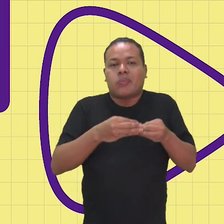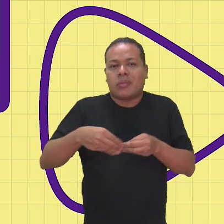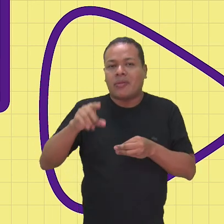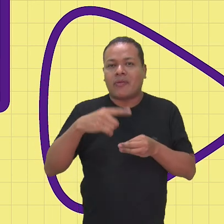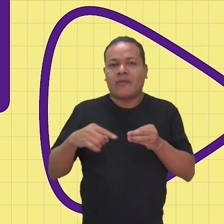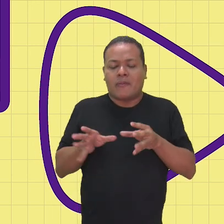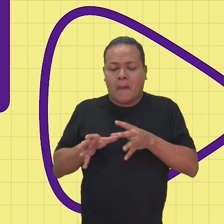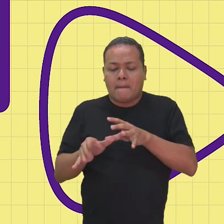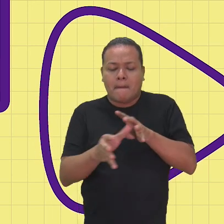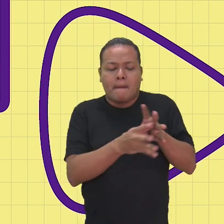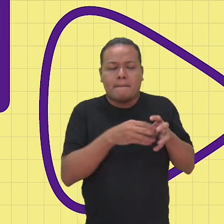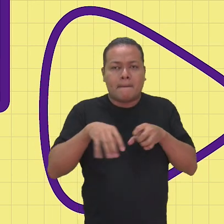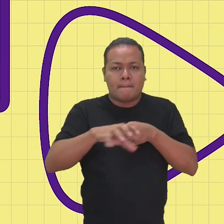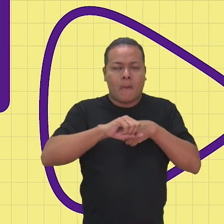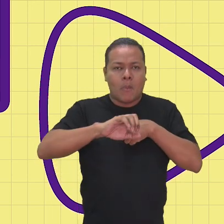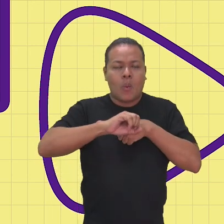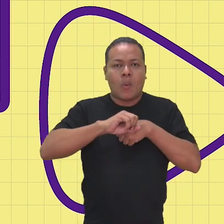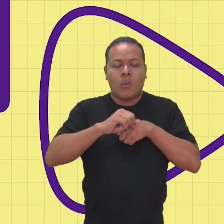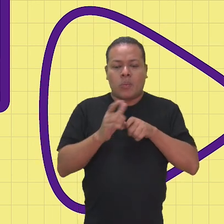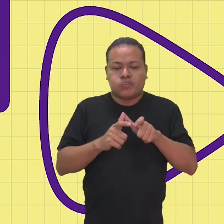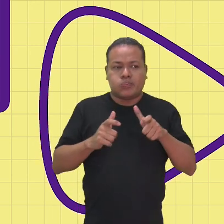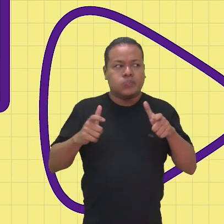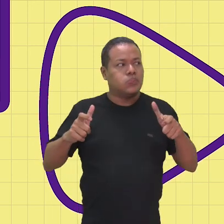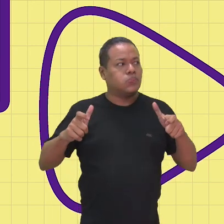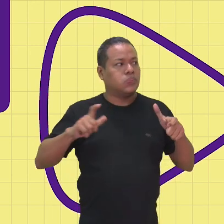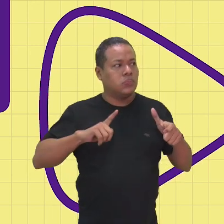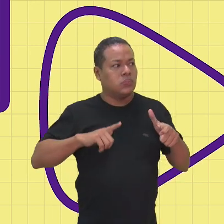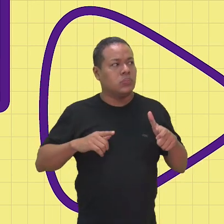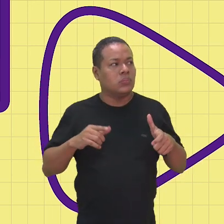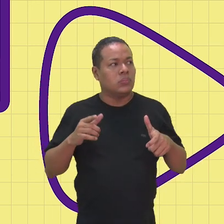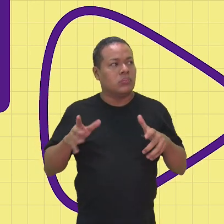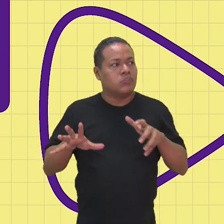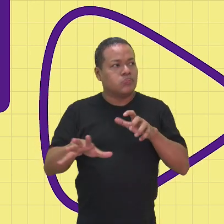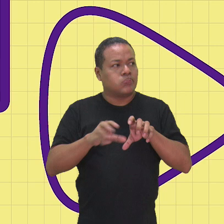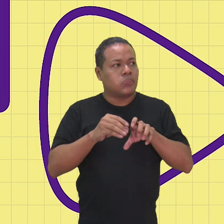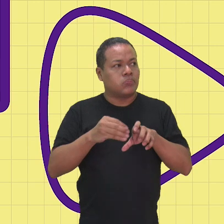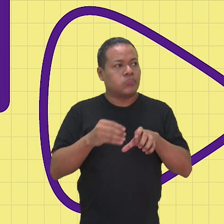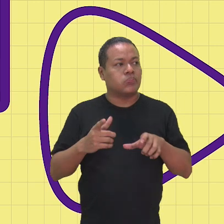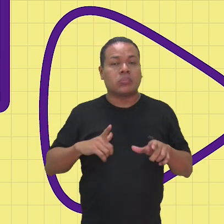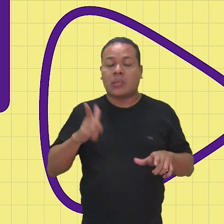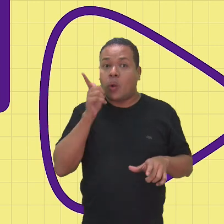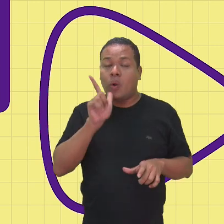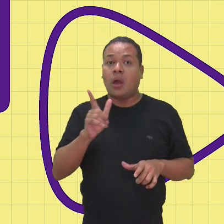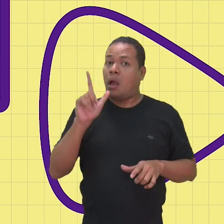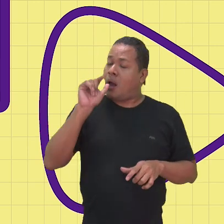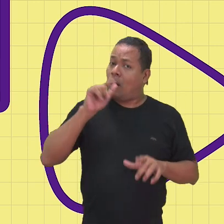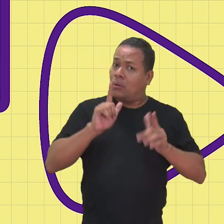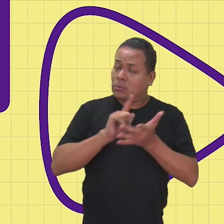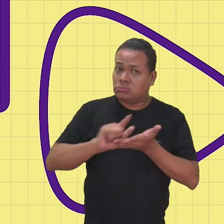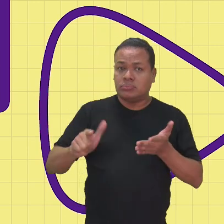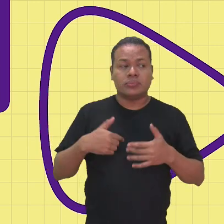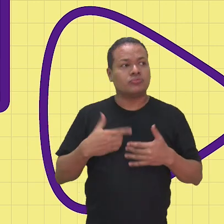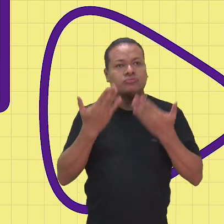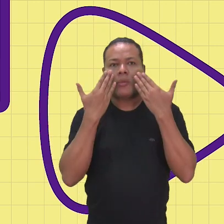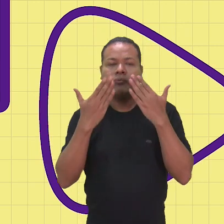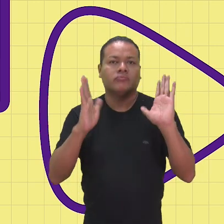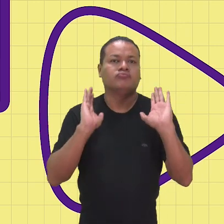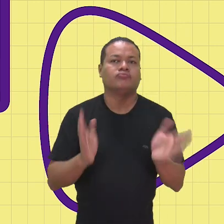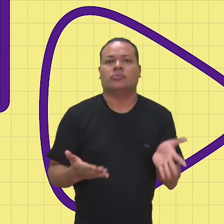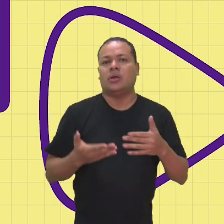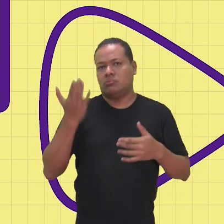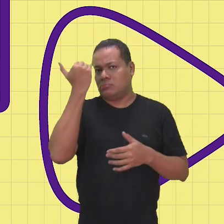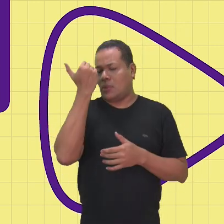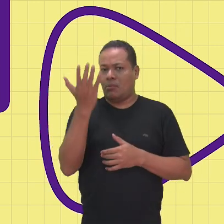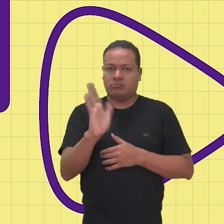formando flocos sólidos de tamanho maior, que são facilmente sedimentáveis para obtenção da água potável. Tu acabou de ver, tu já sabe do que eu estou